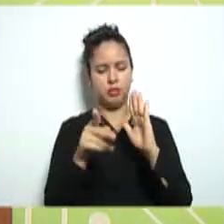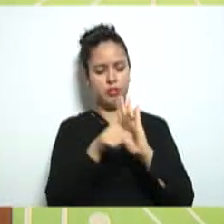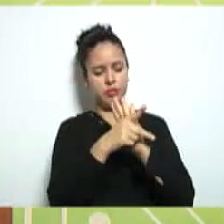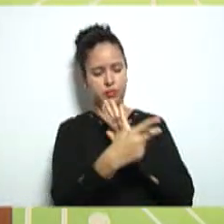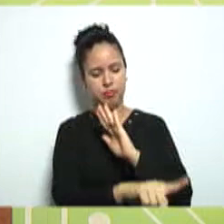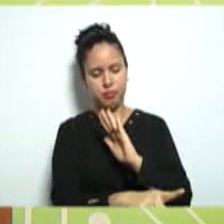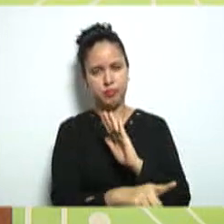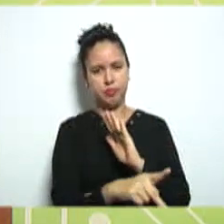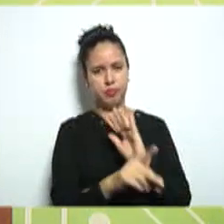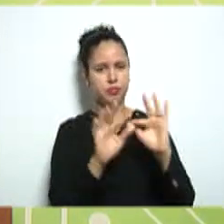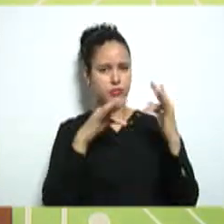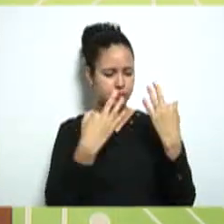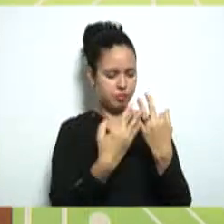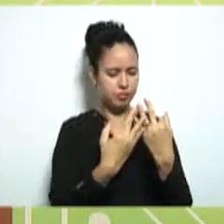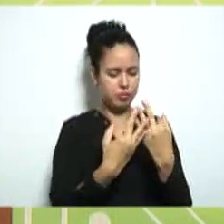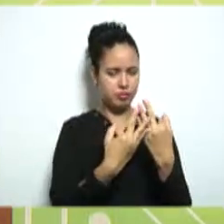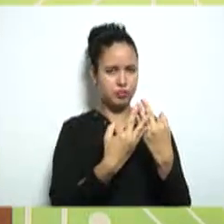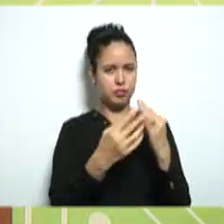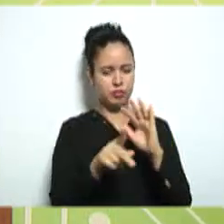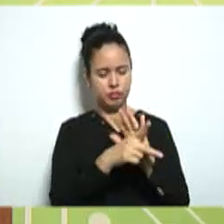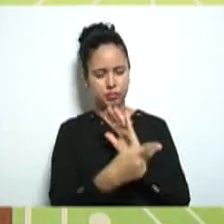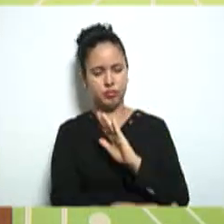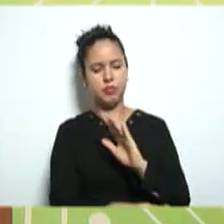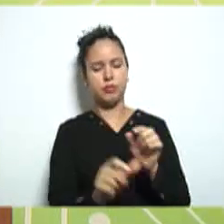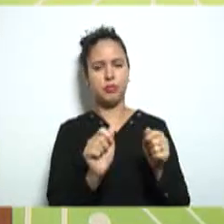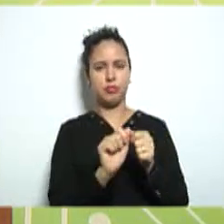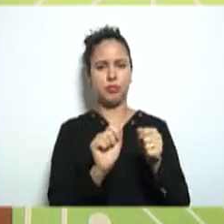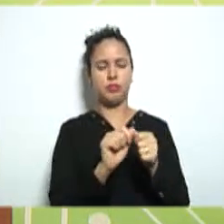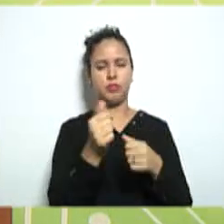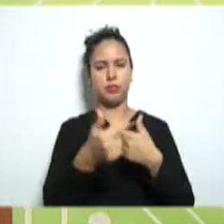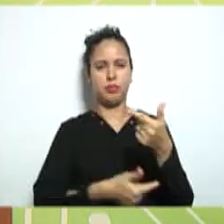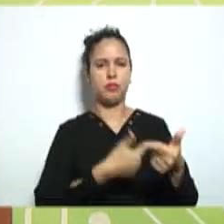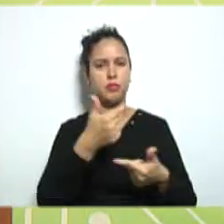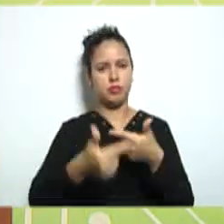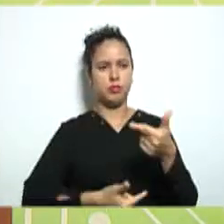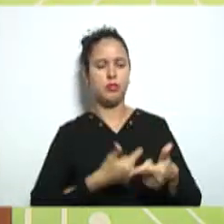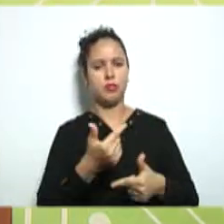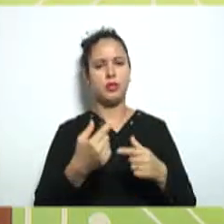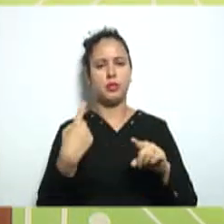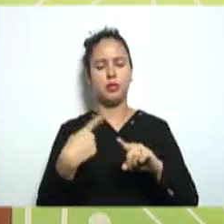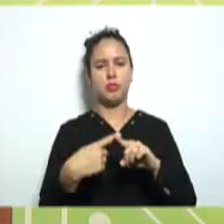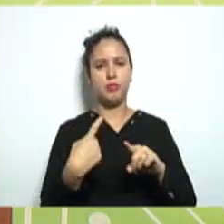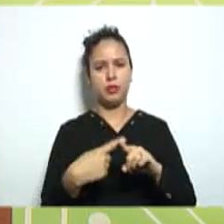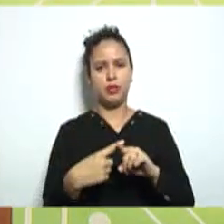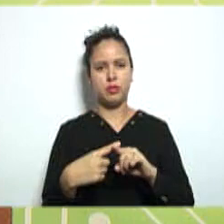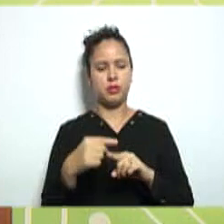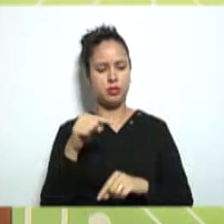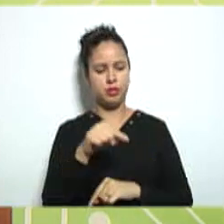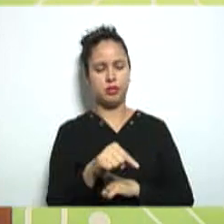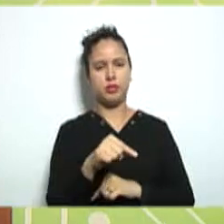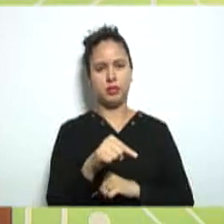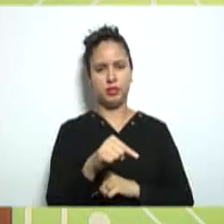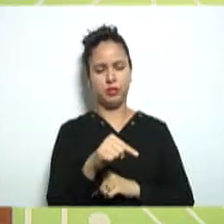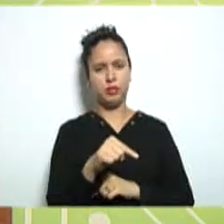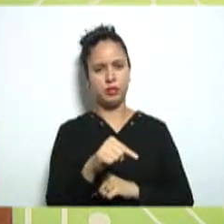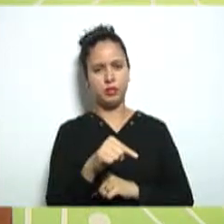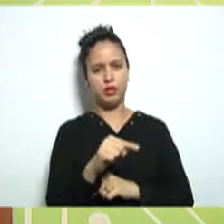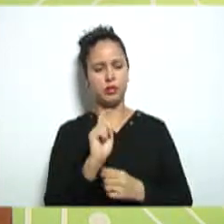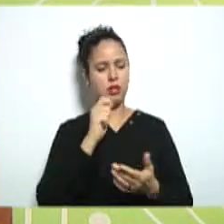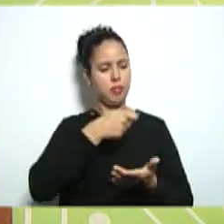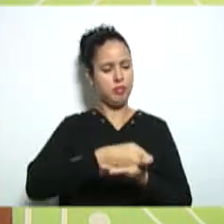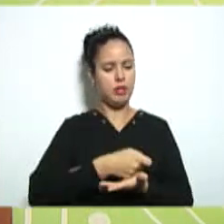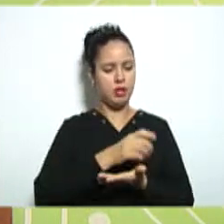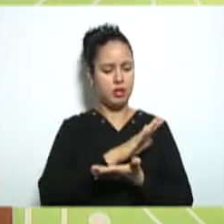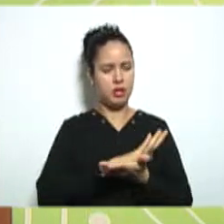ambiente doméstico, das pessoas que moram naquela casa, realizam aquele trabalho, e porque eles são os próprios beneficiados, eles não